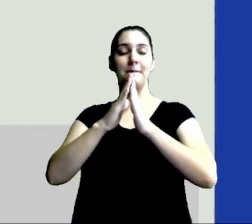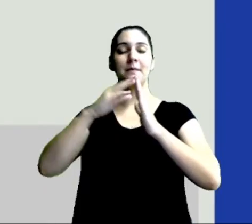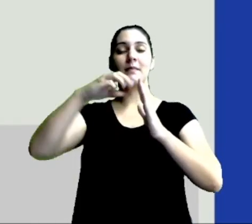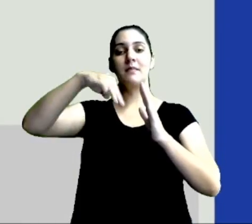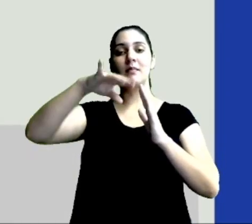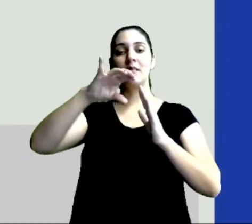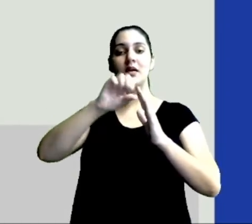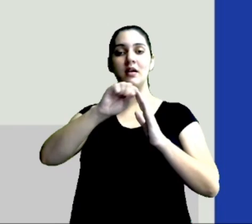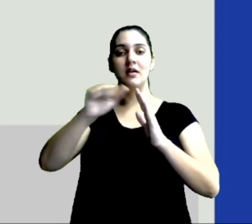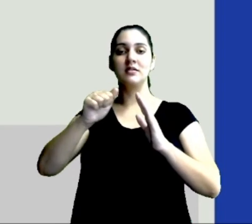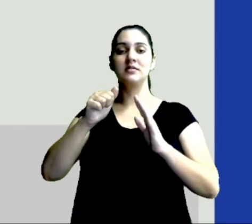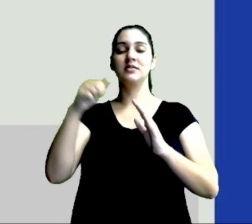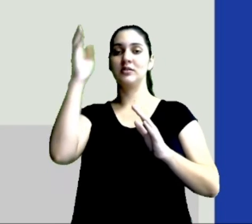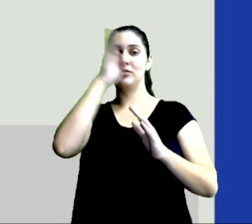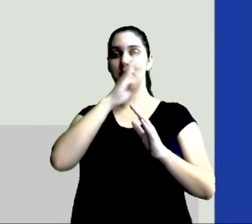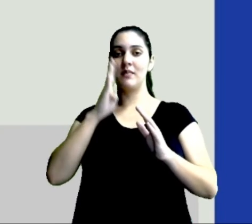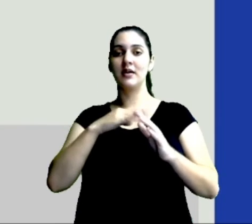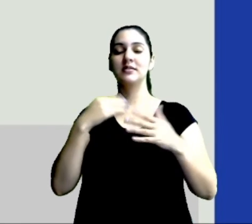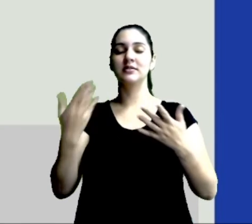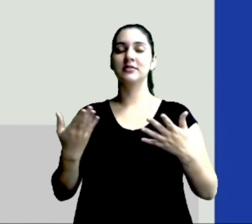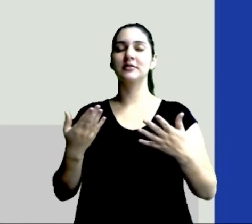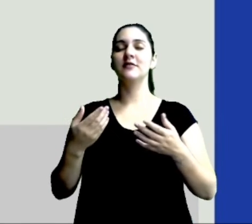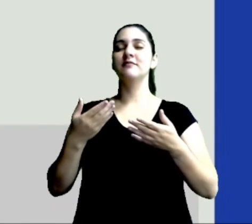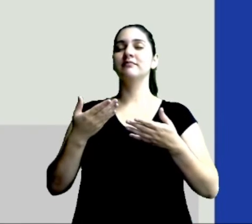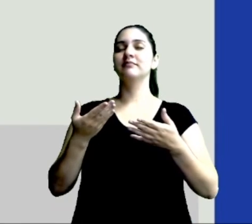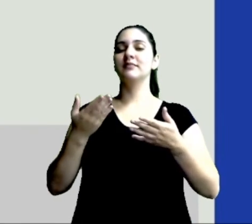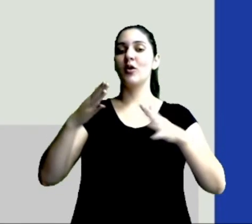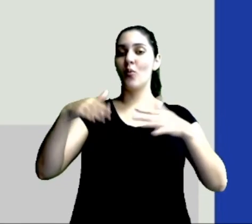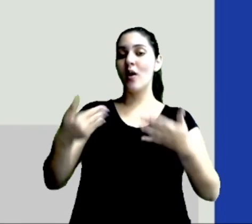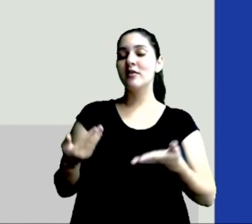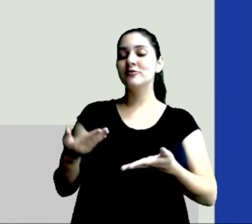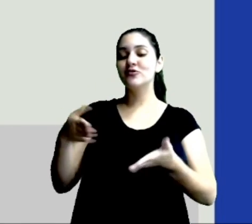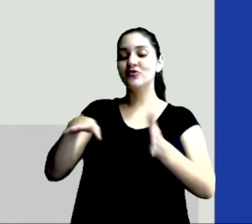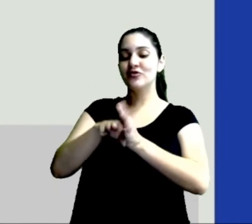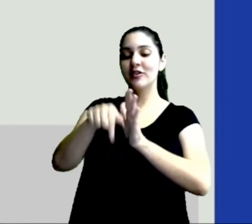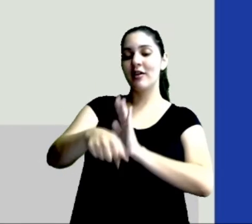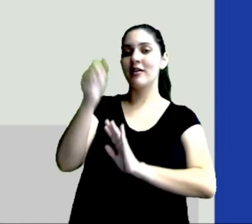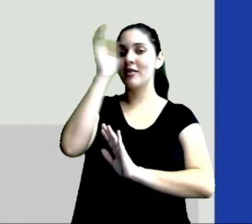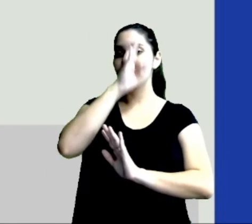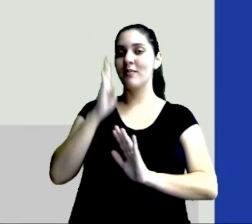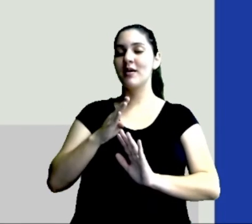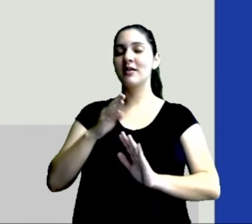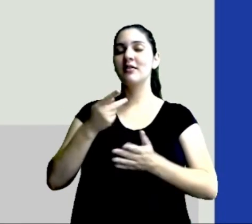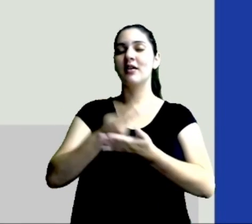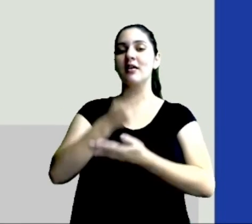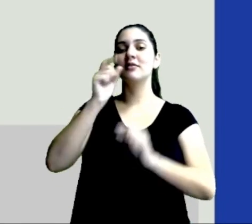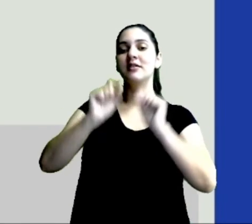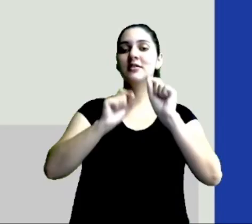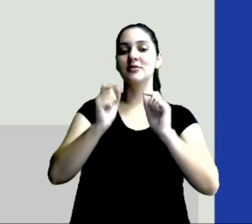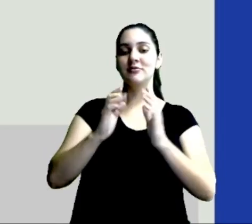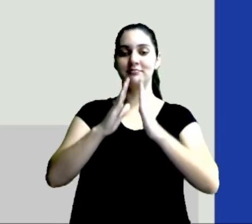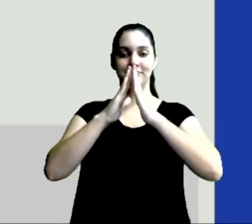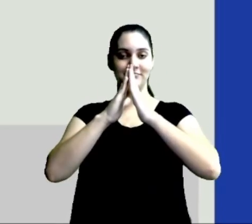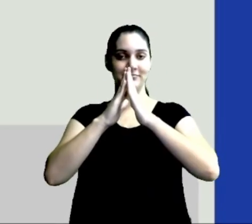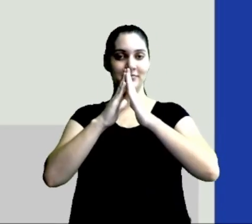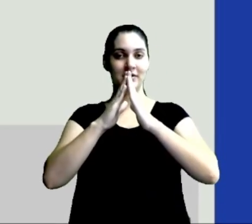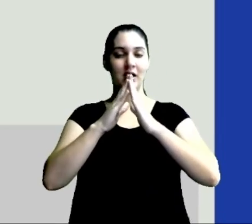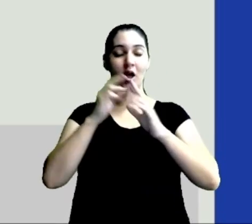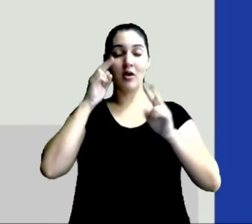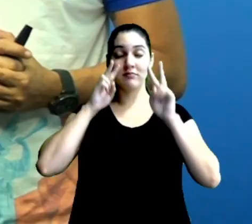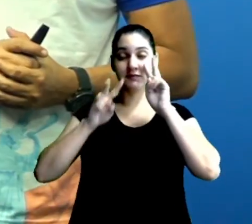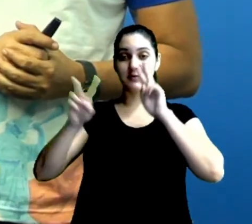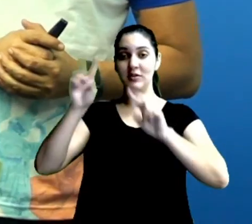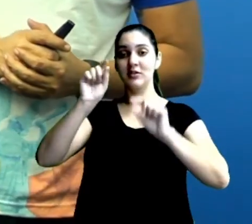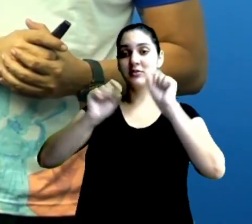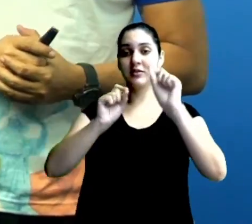pisa em território brasileiro é o quê? Rezar uma missa. A gente observa que a igreja ela tinha muito